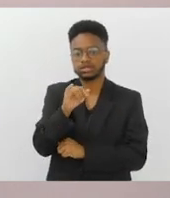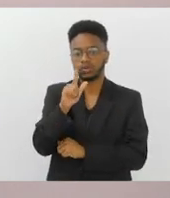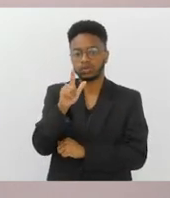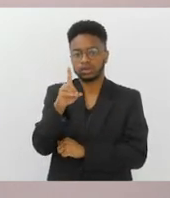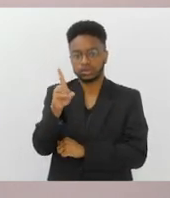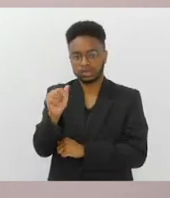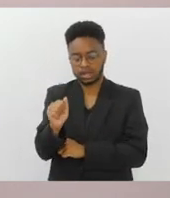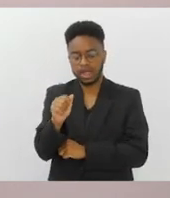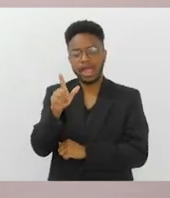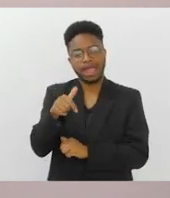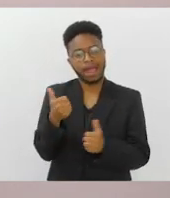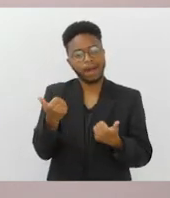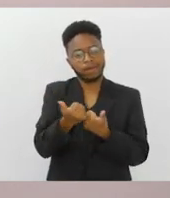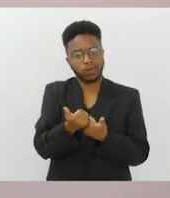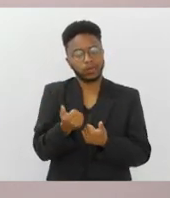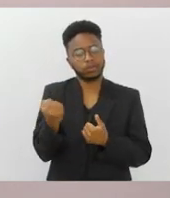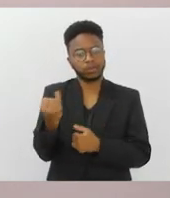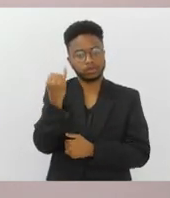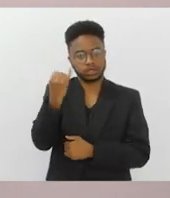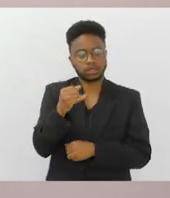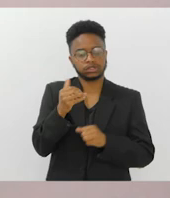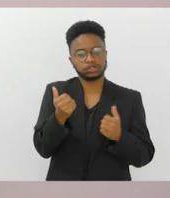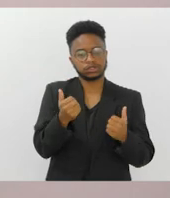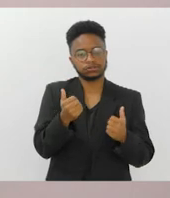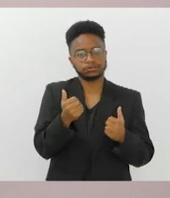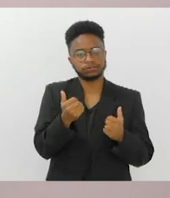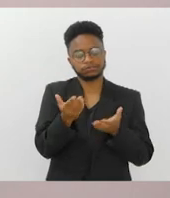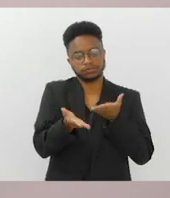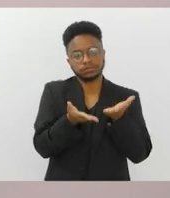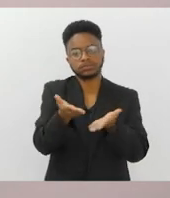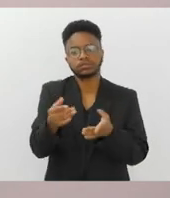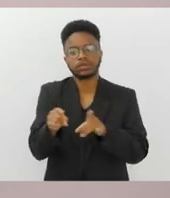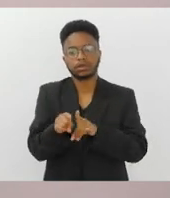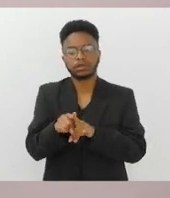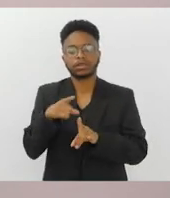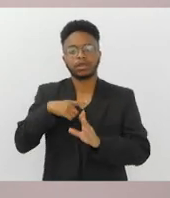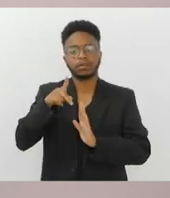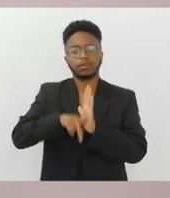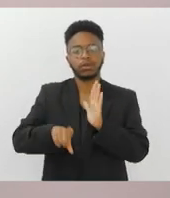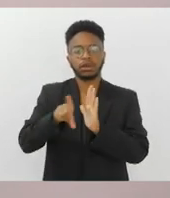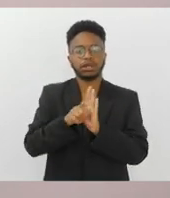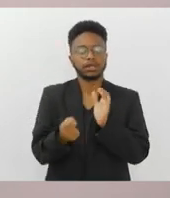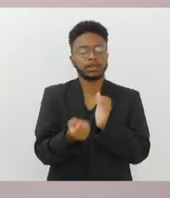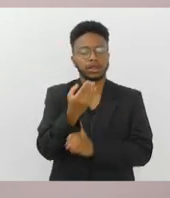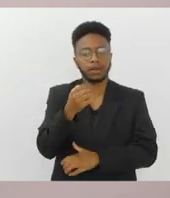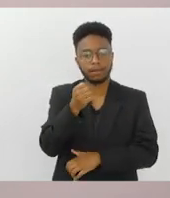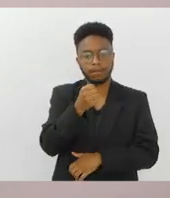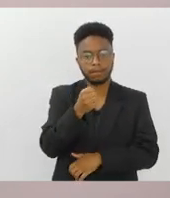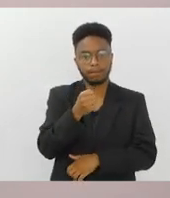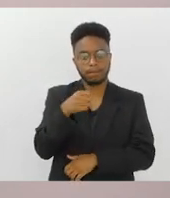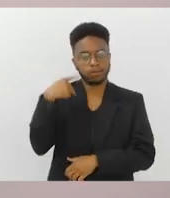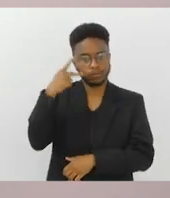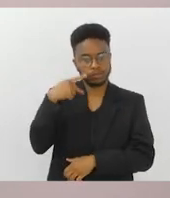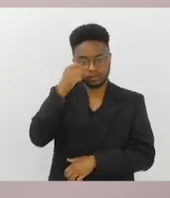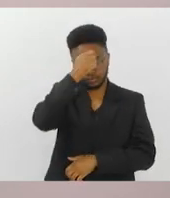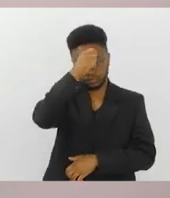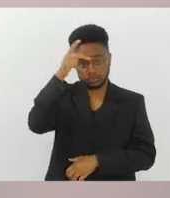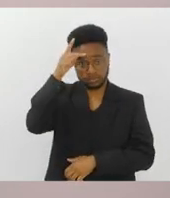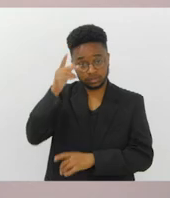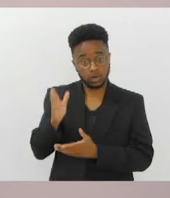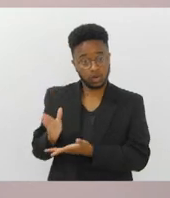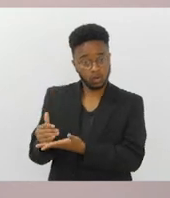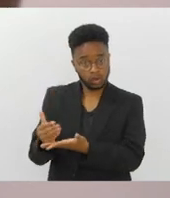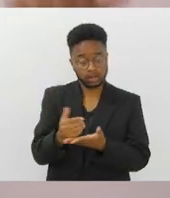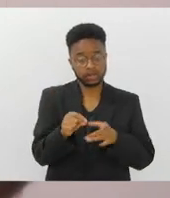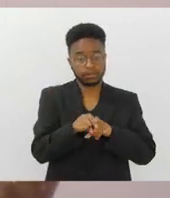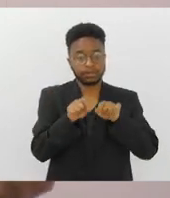na assistência, e a gente agora está com um projeto de lei que institui a política municipal de coleta e distribuição de leite humano, porque